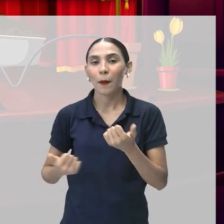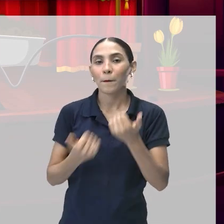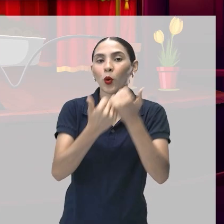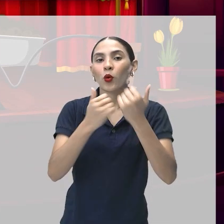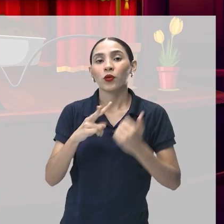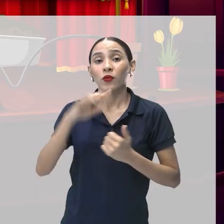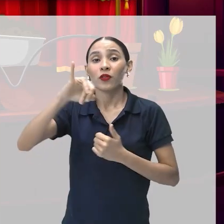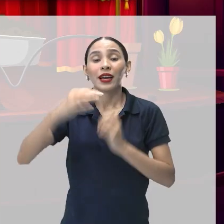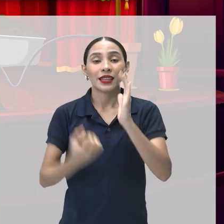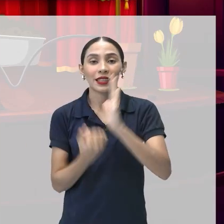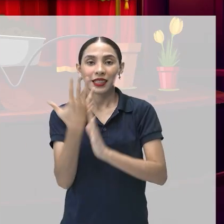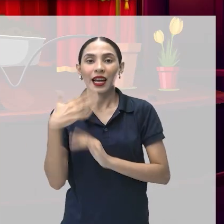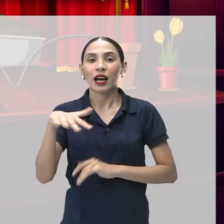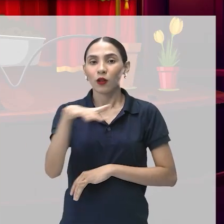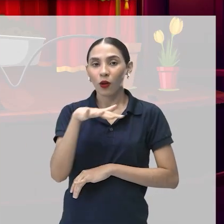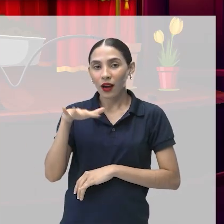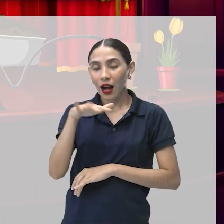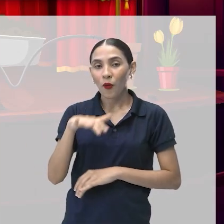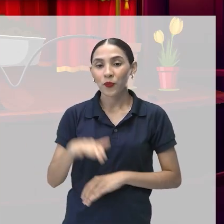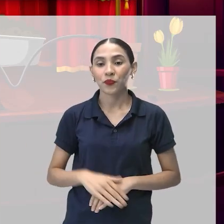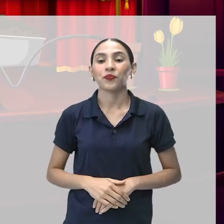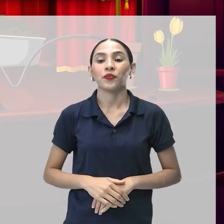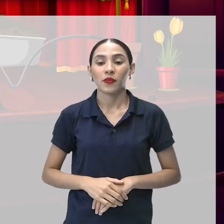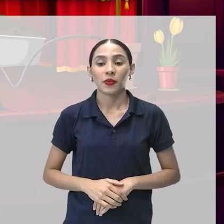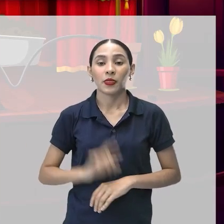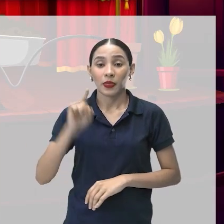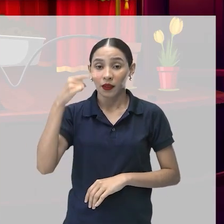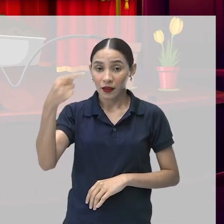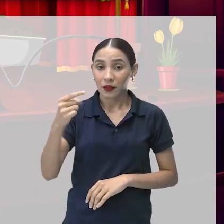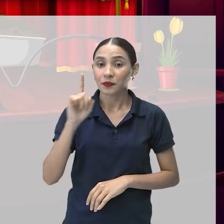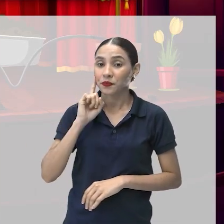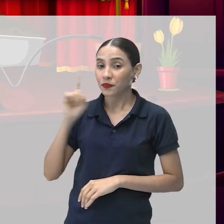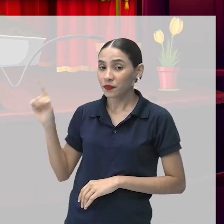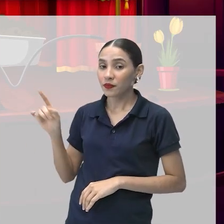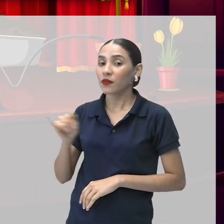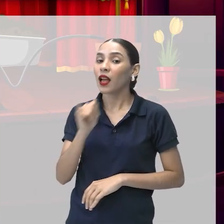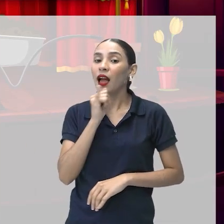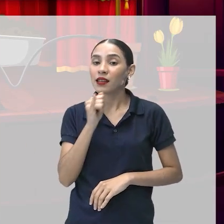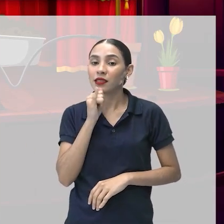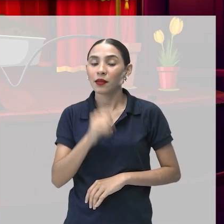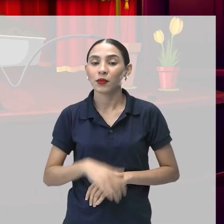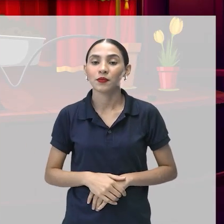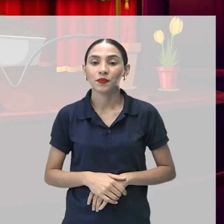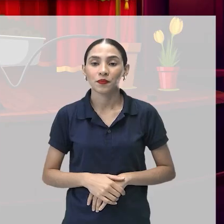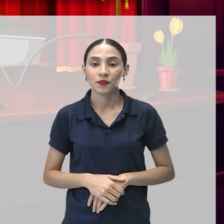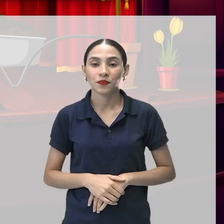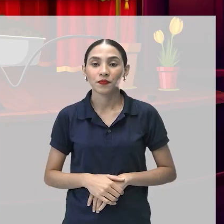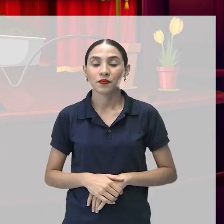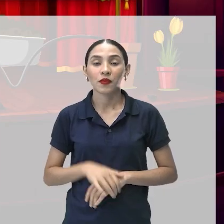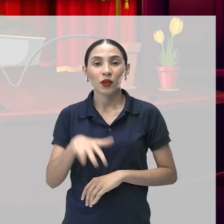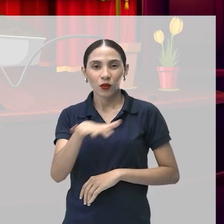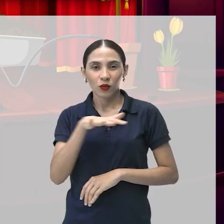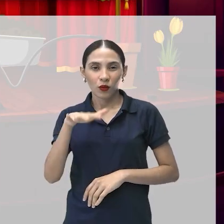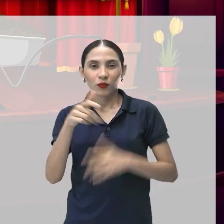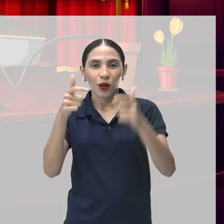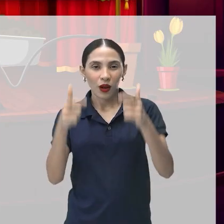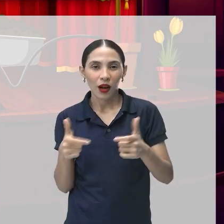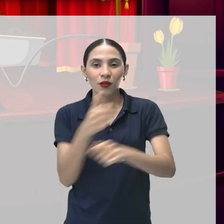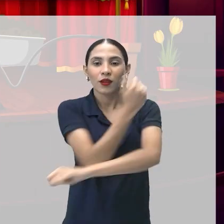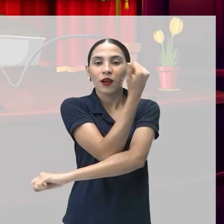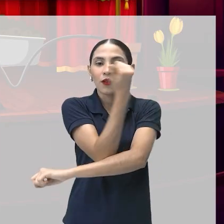criar esse ambiente. Aí, continuando, que eu vou trazer agora o exemplo. Então, o exemplo de um cenário,